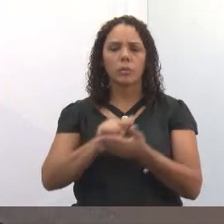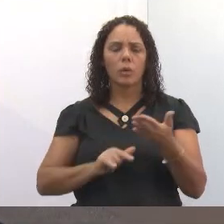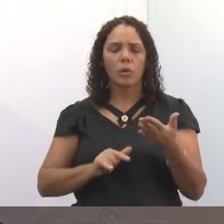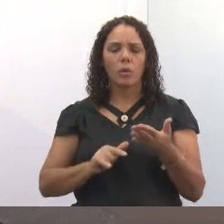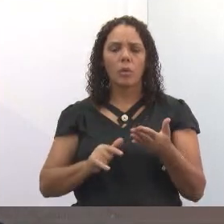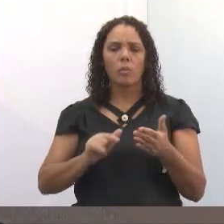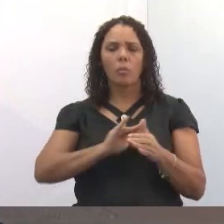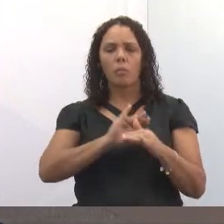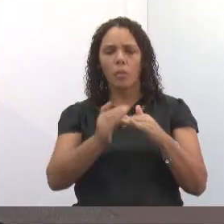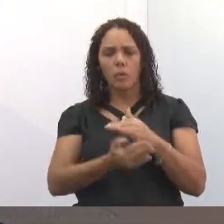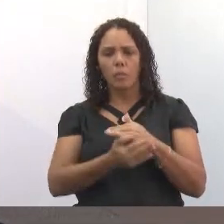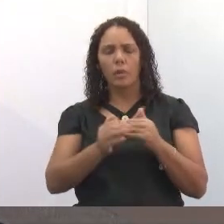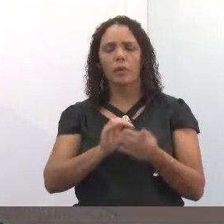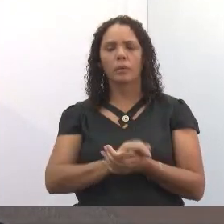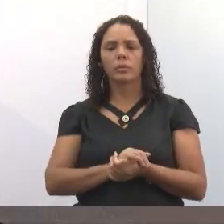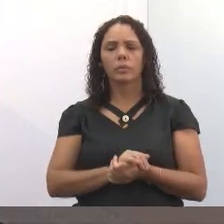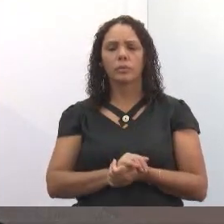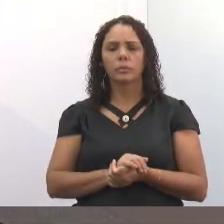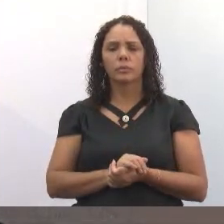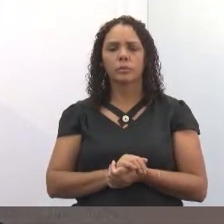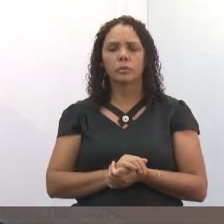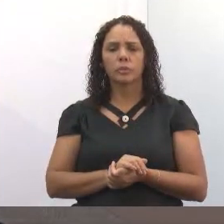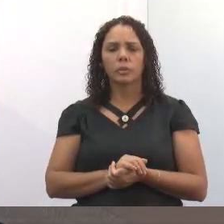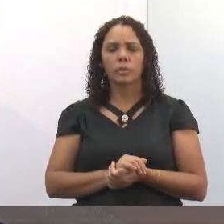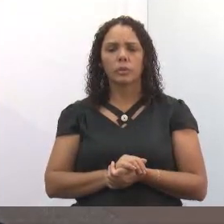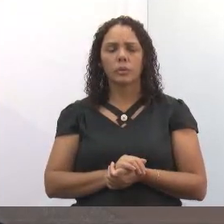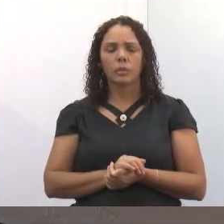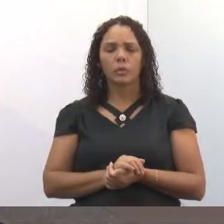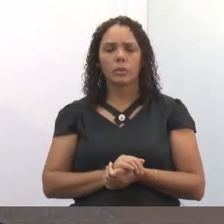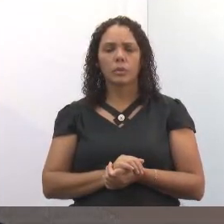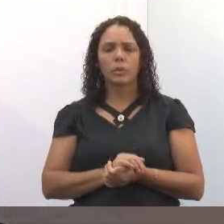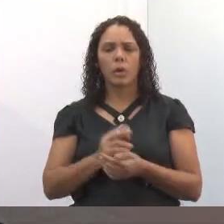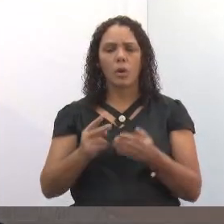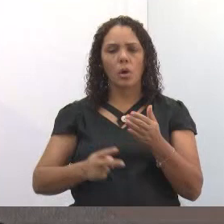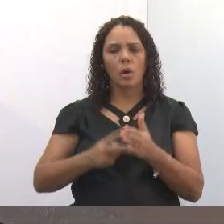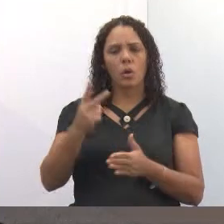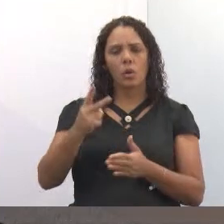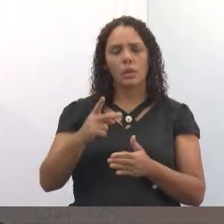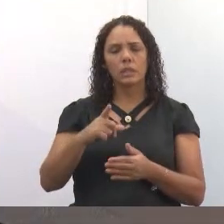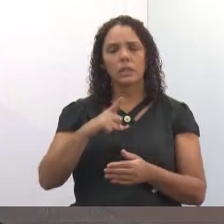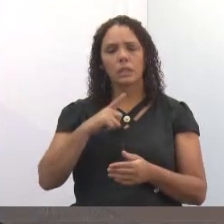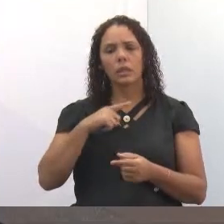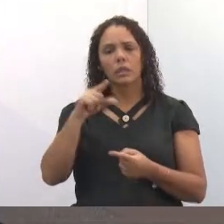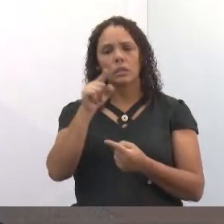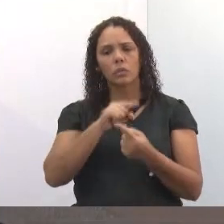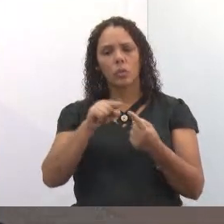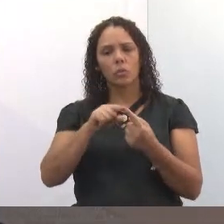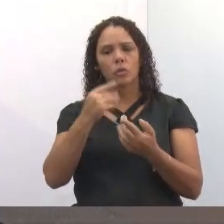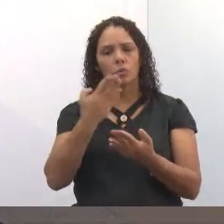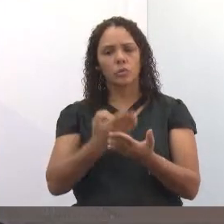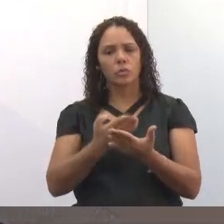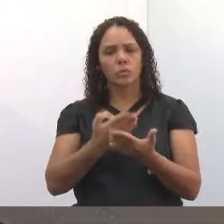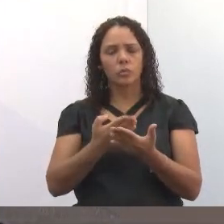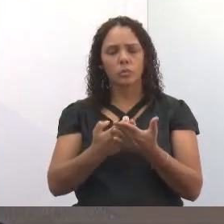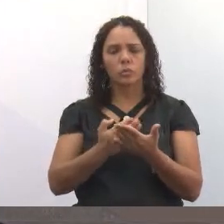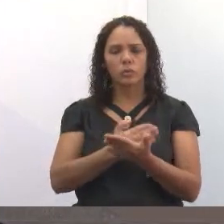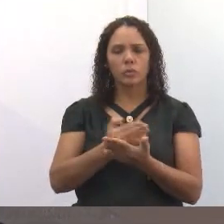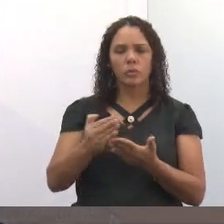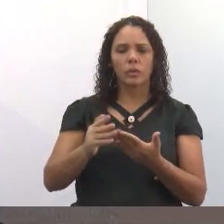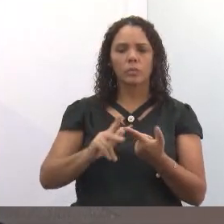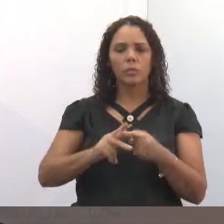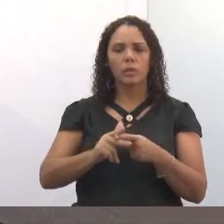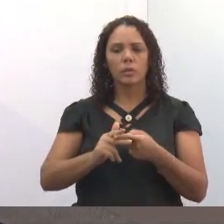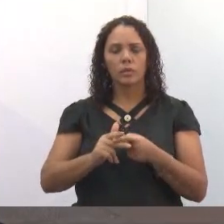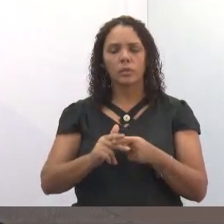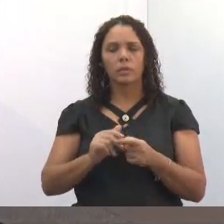Lagoa Azul 2? A área de núcleo Lagoa Azul 2 tem sido objeto de estudos iniciais para